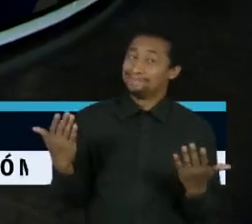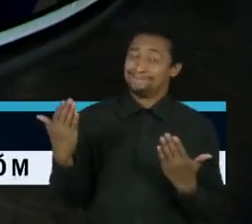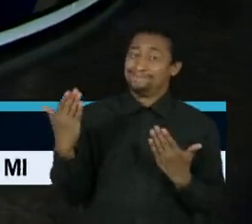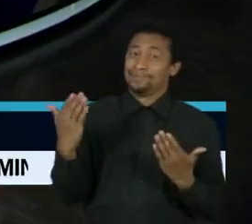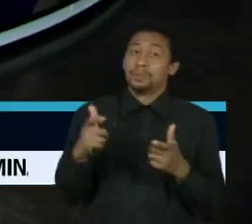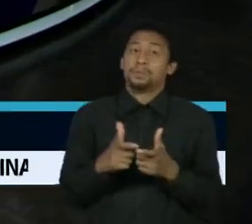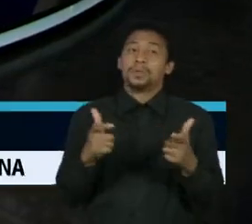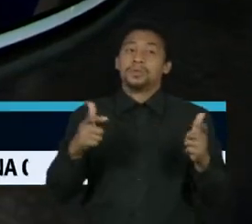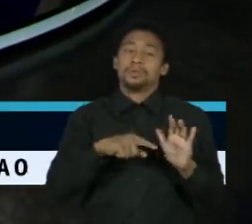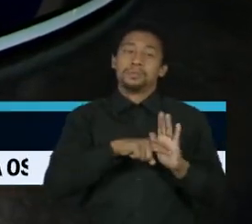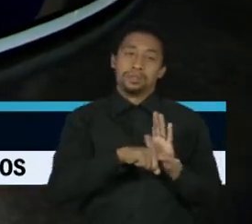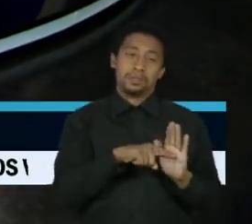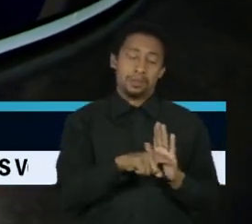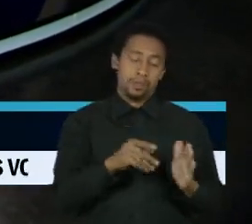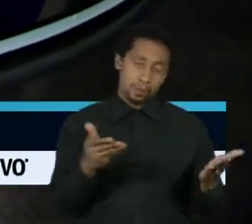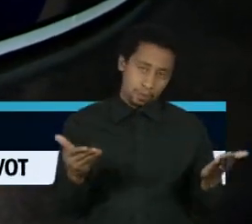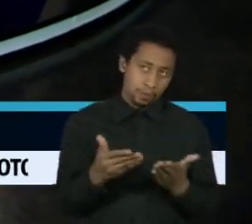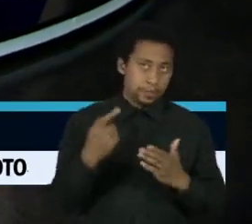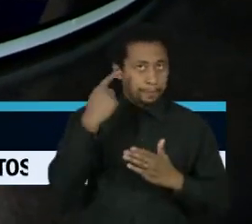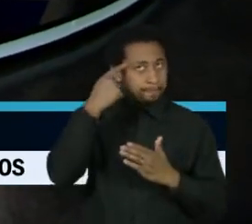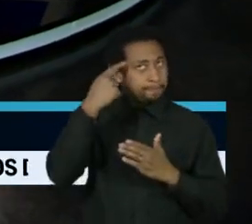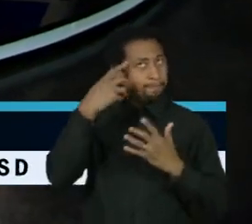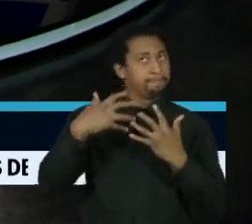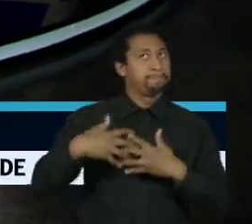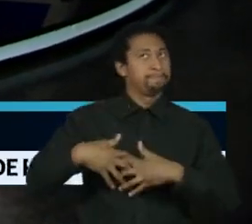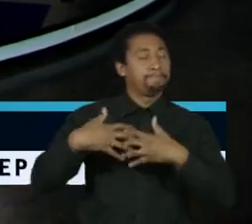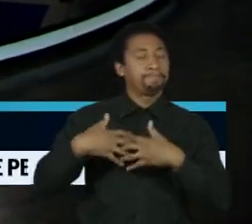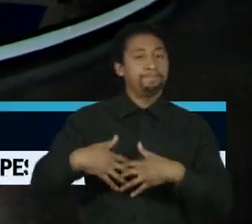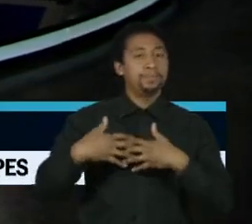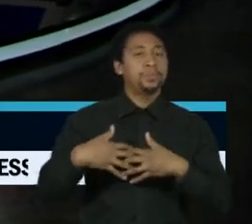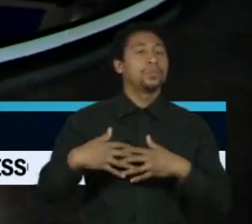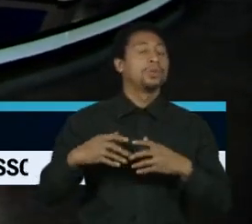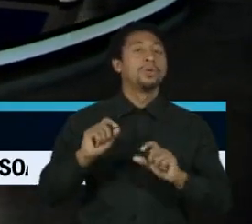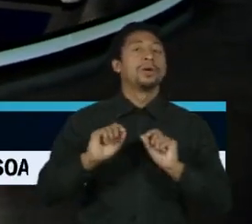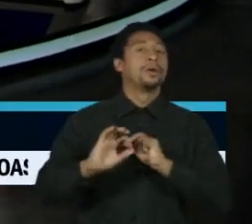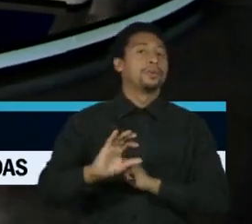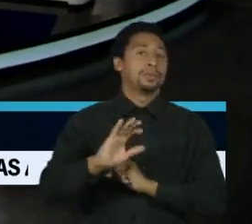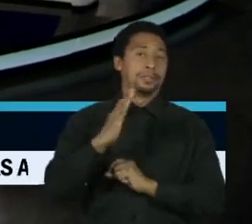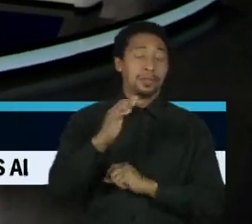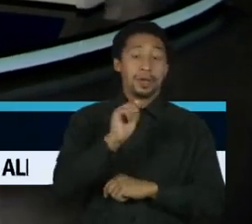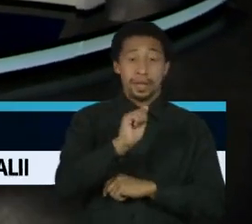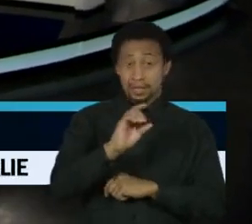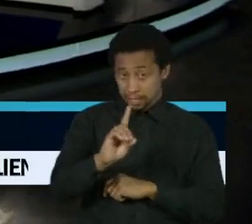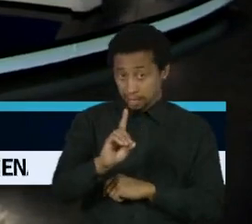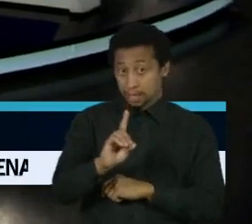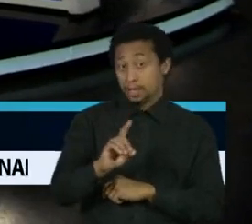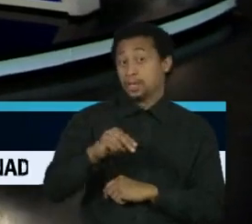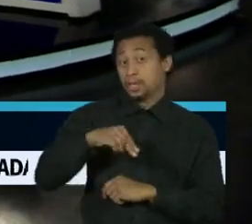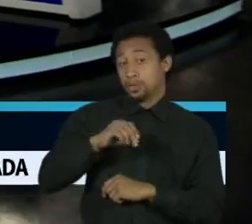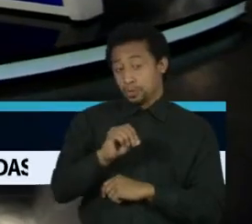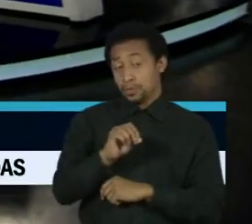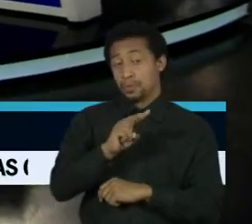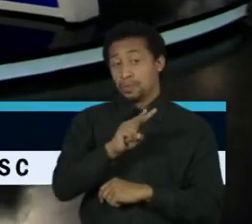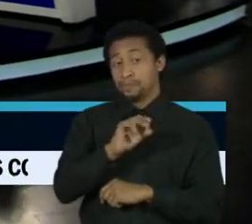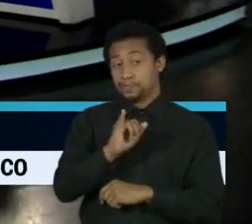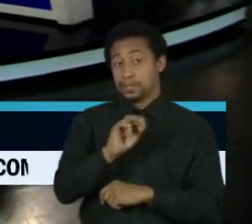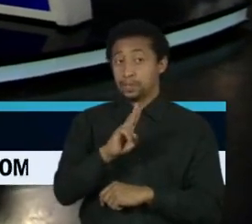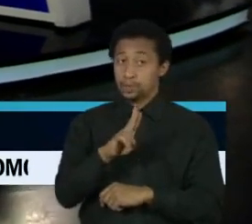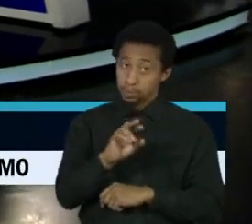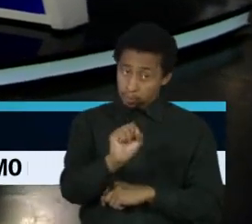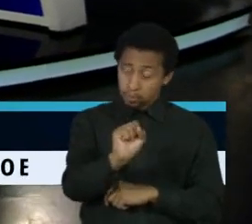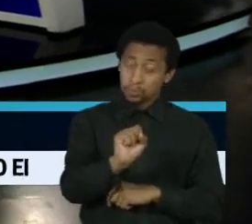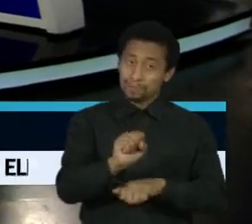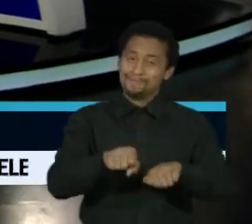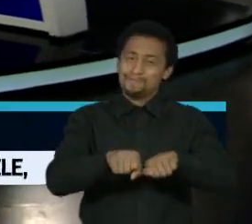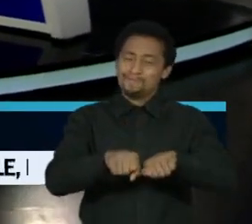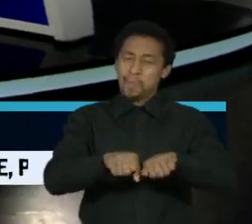pesquisadores hoje tem um Pensando na possibilidade Talvez o adenovírus ele tá sendo um Player